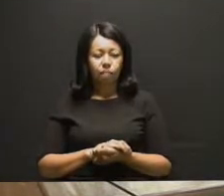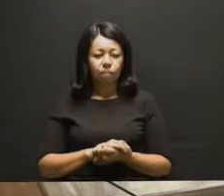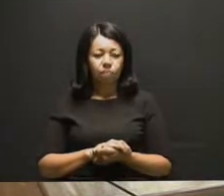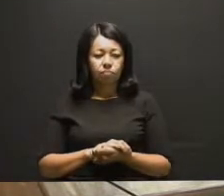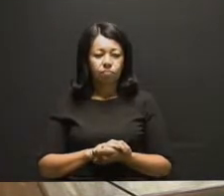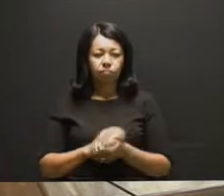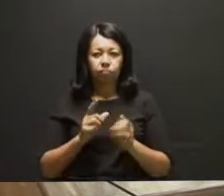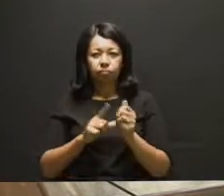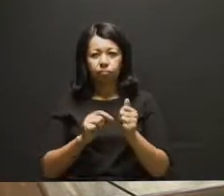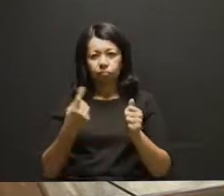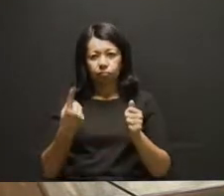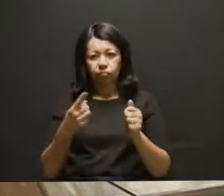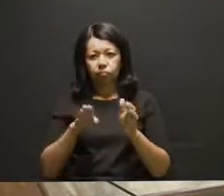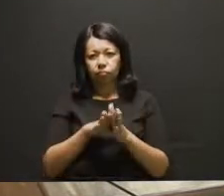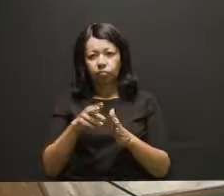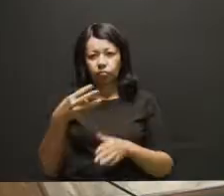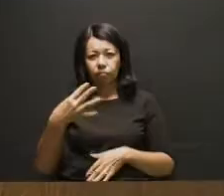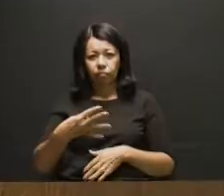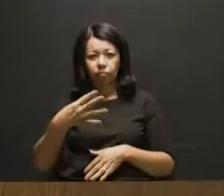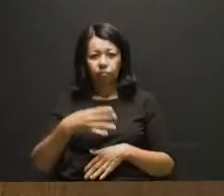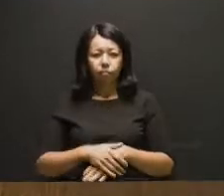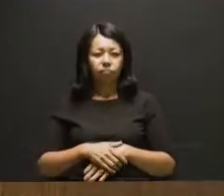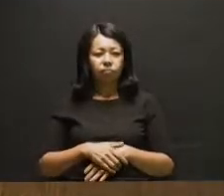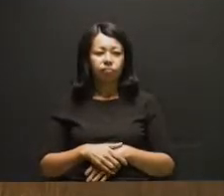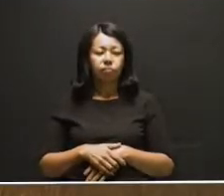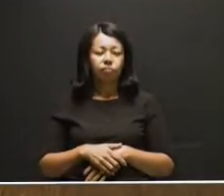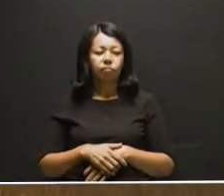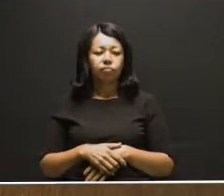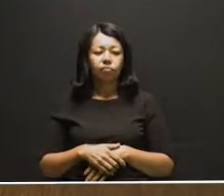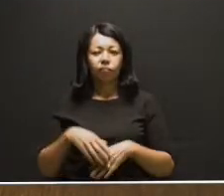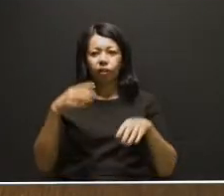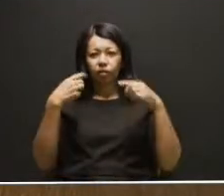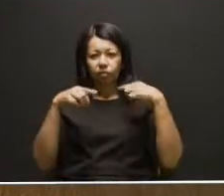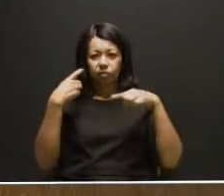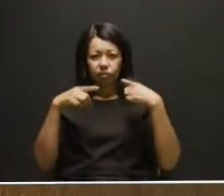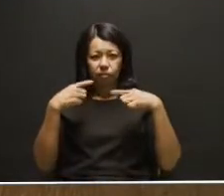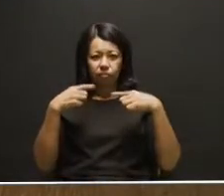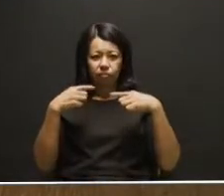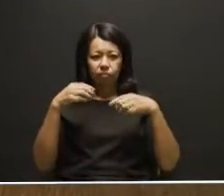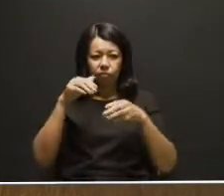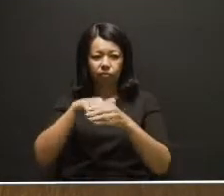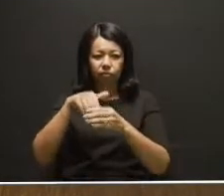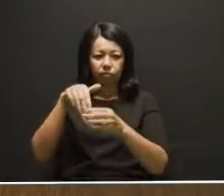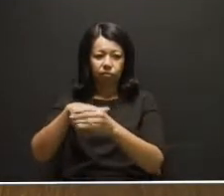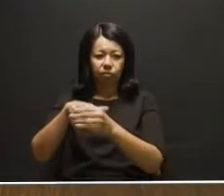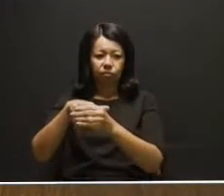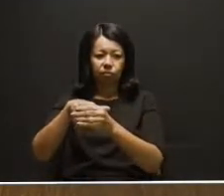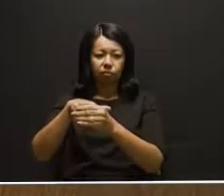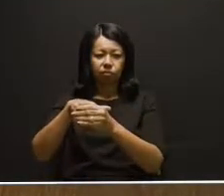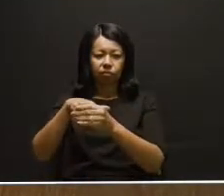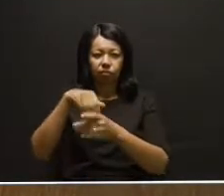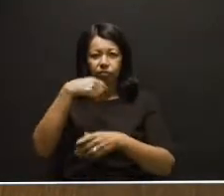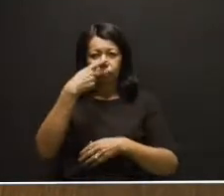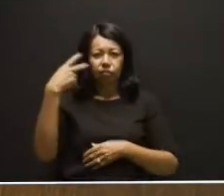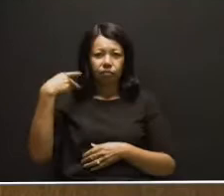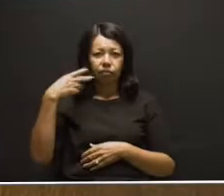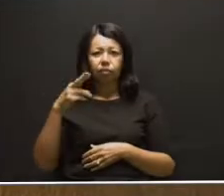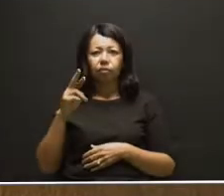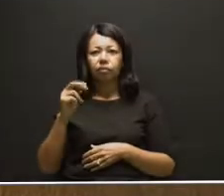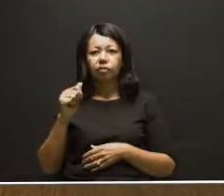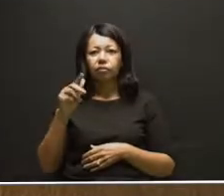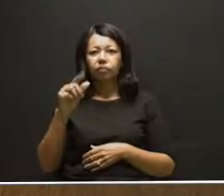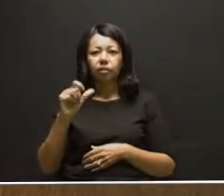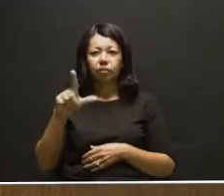artigo 1º o corto em discussão em votação com a palavra do rafael dupla